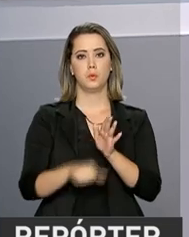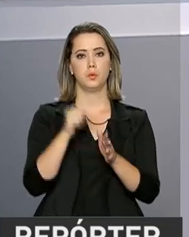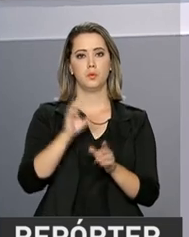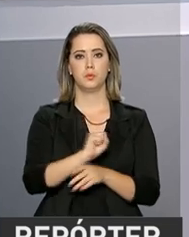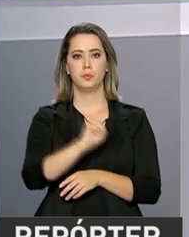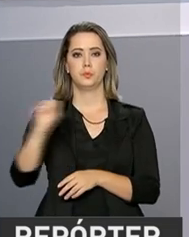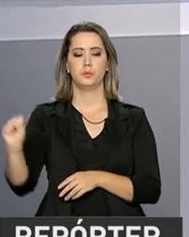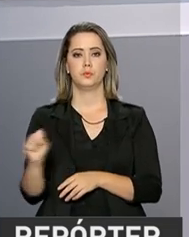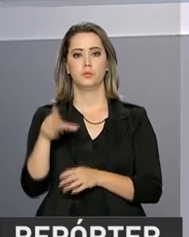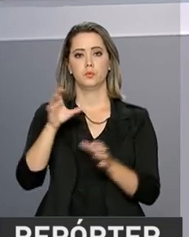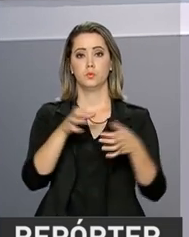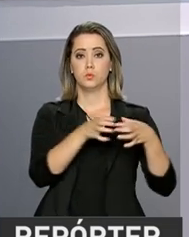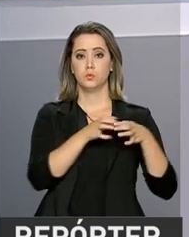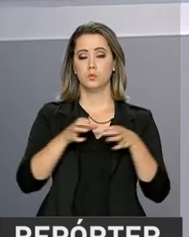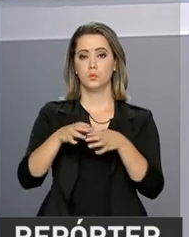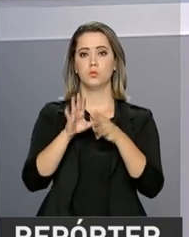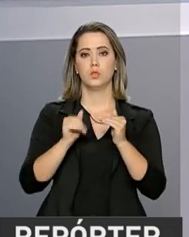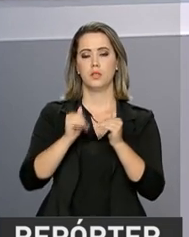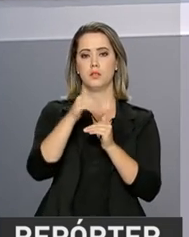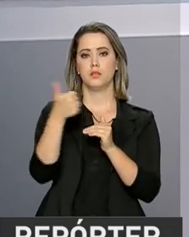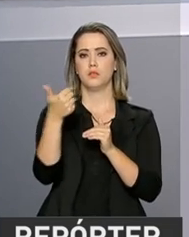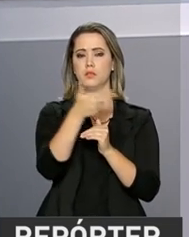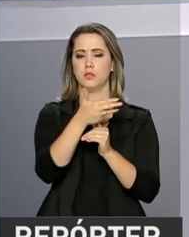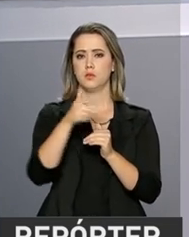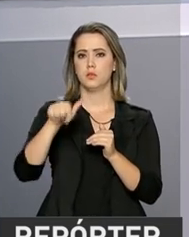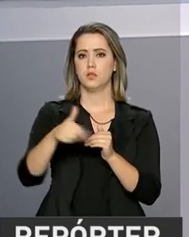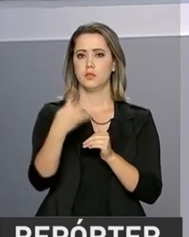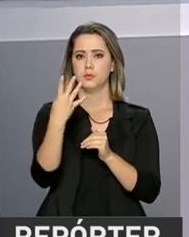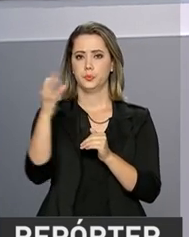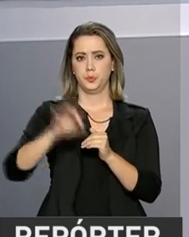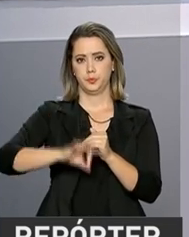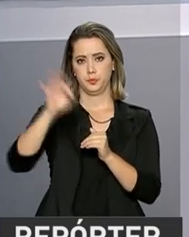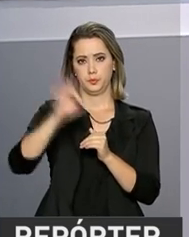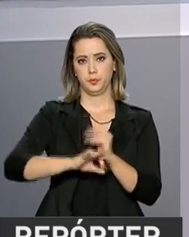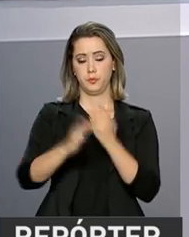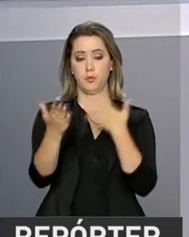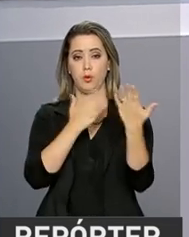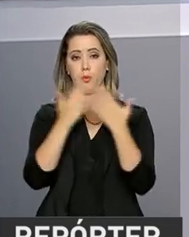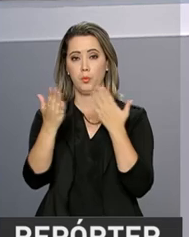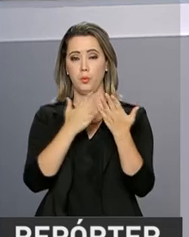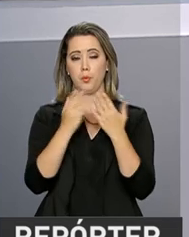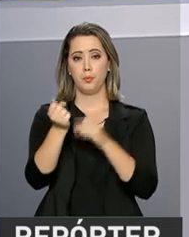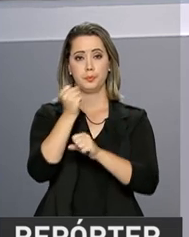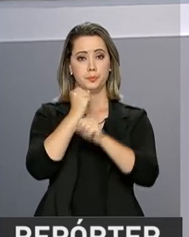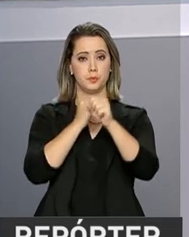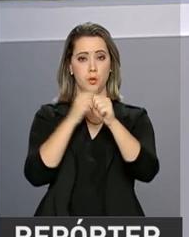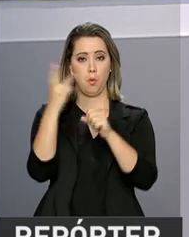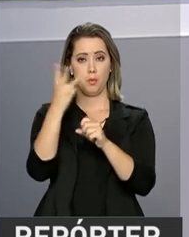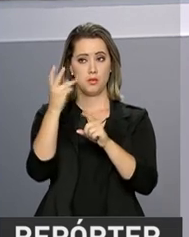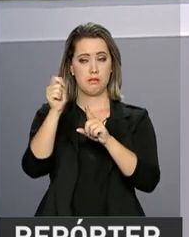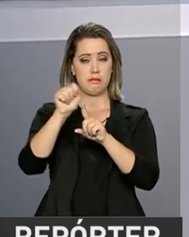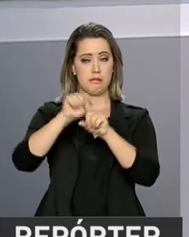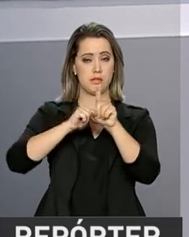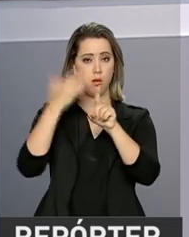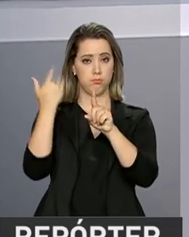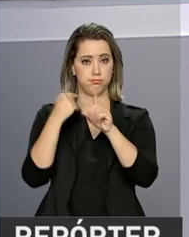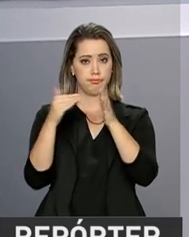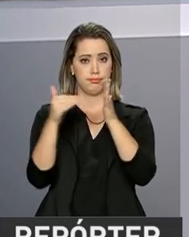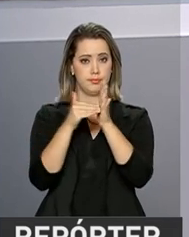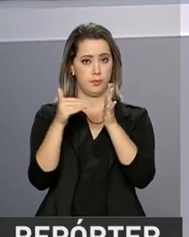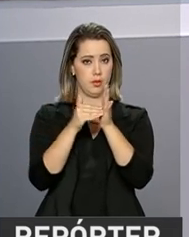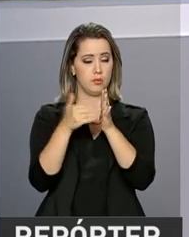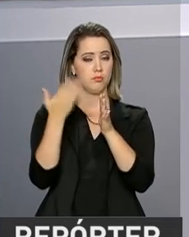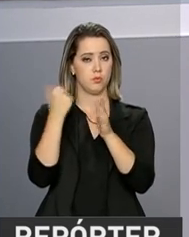primeiro semestre do setor cresceu 13,4 em comparação com o último trimestre do ano passado